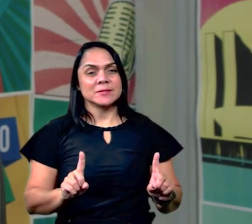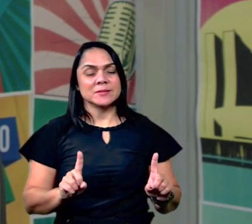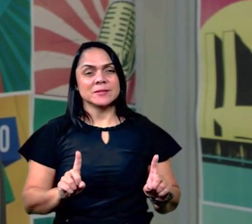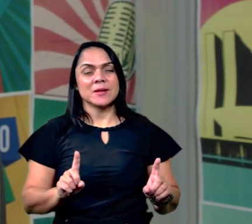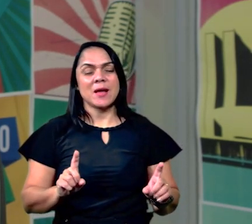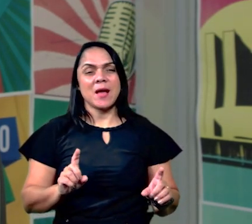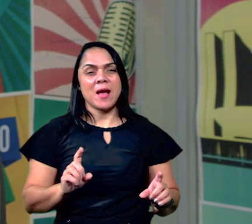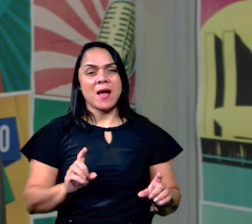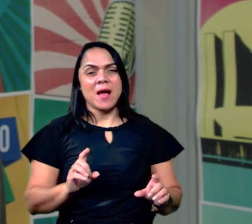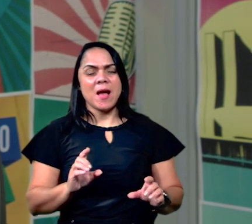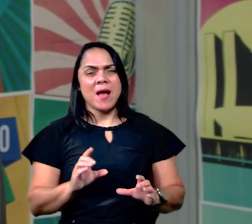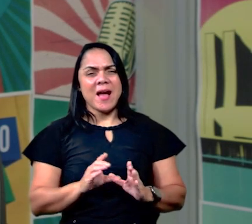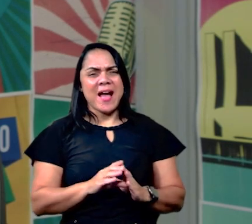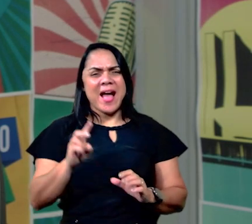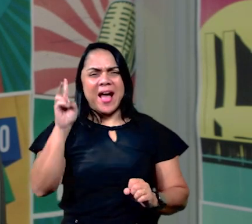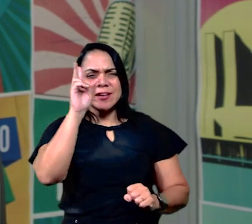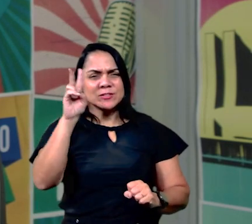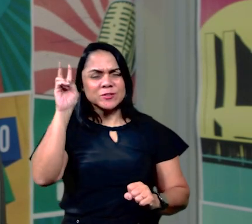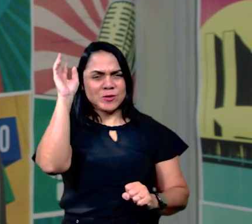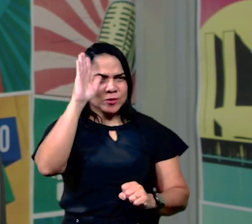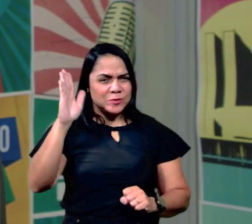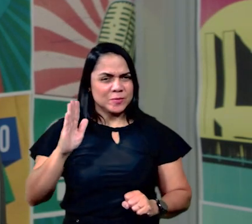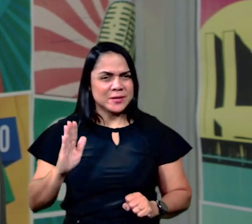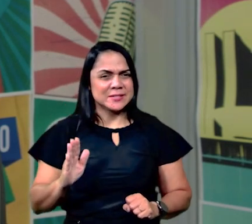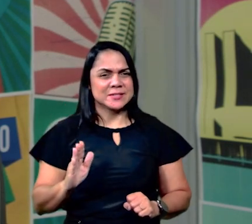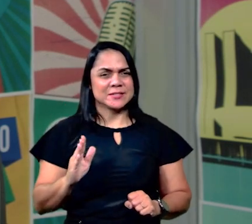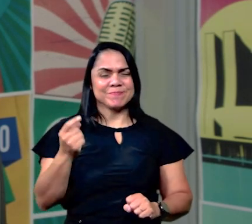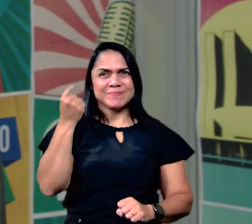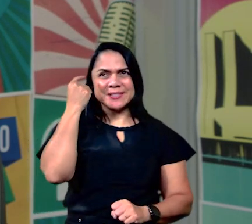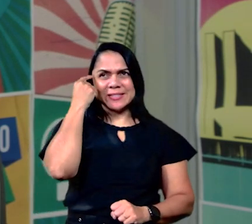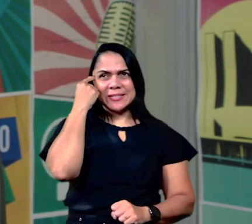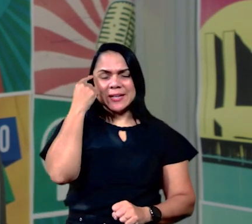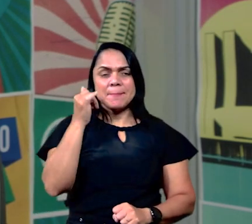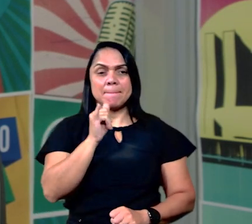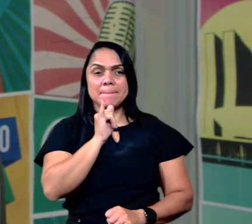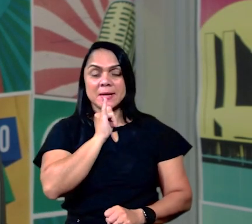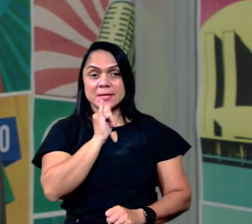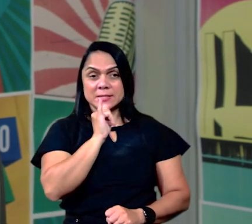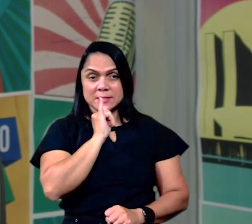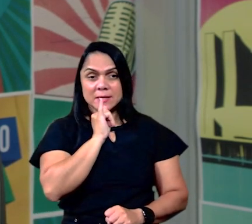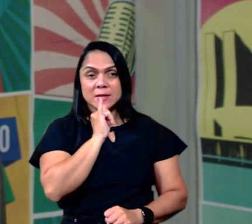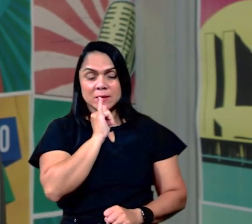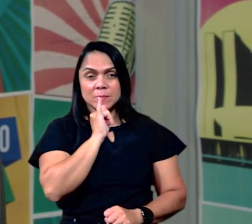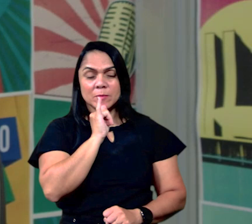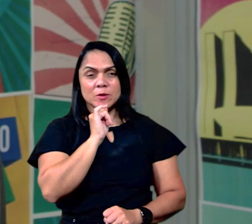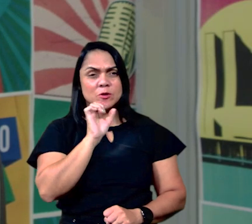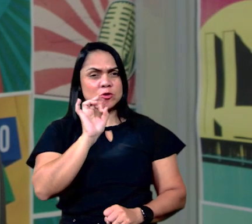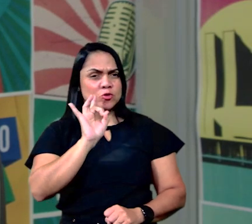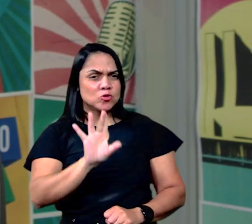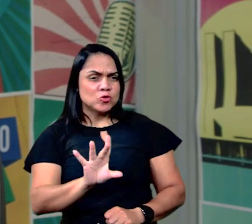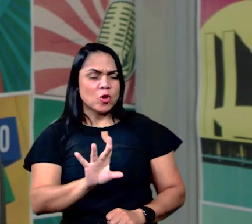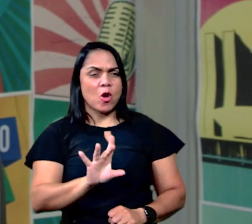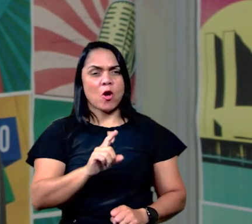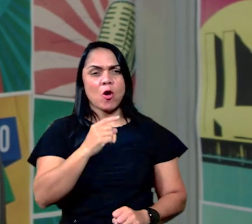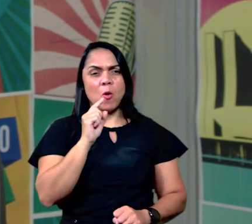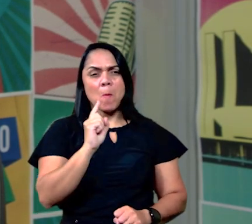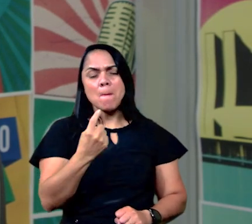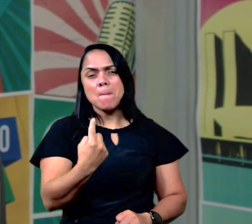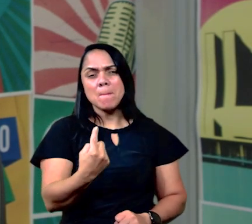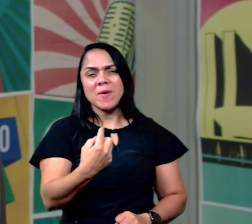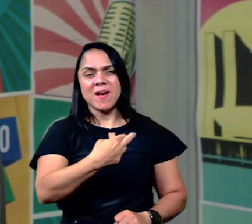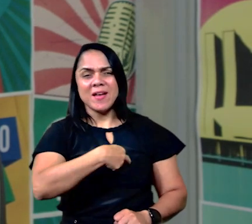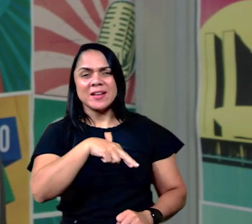nós temos uma ideia de que nosso país, por exemplo, é de apenas uma matriz cristã, ou que apenas,